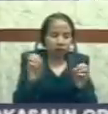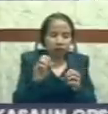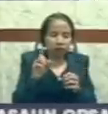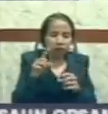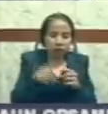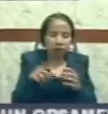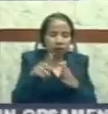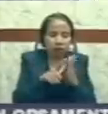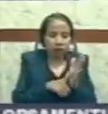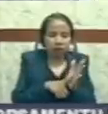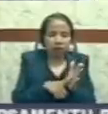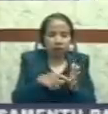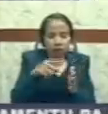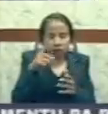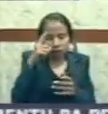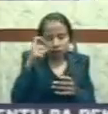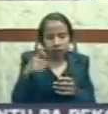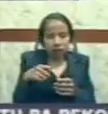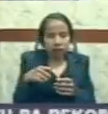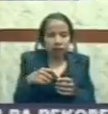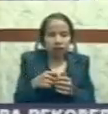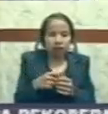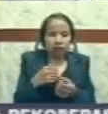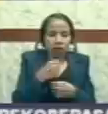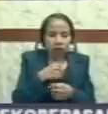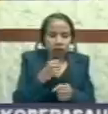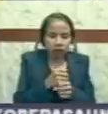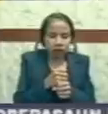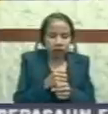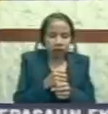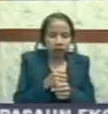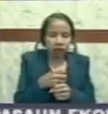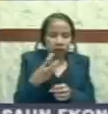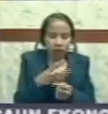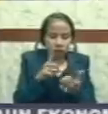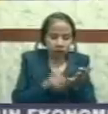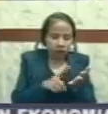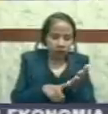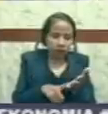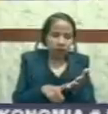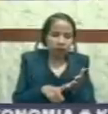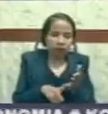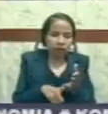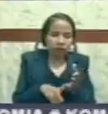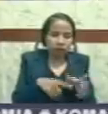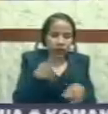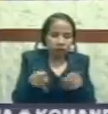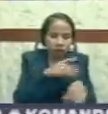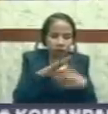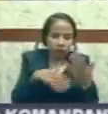lei. Mas tamba idane atalo transição ida ami hakara tau hene itamos debate tamba público tem que atene